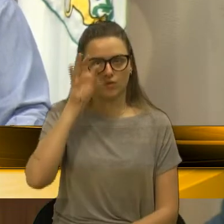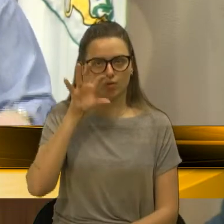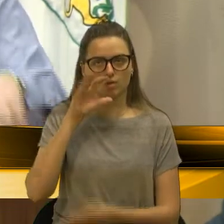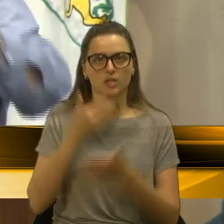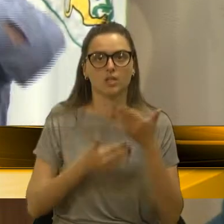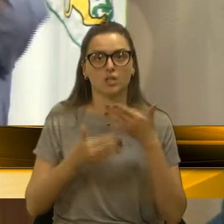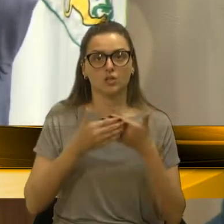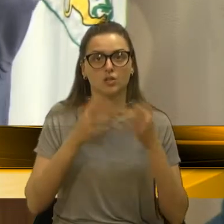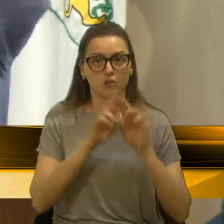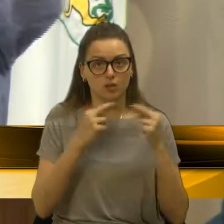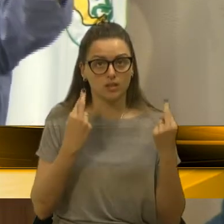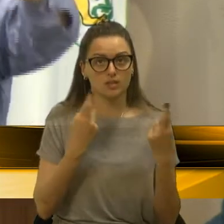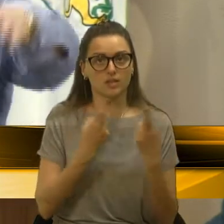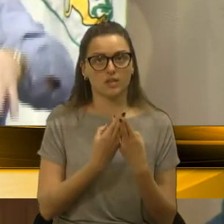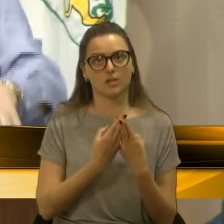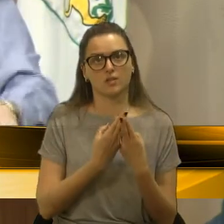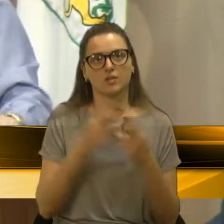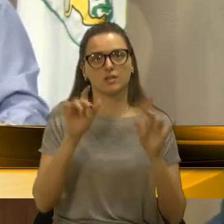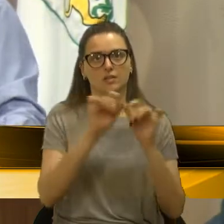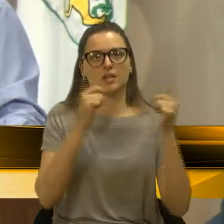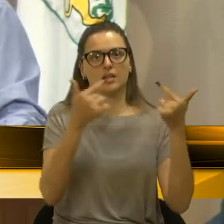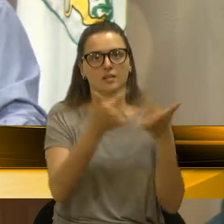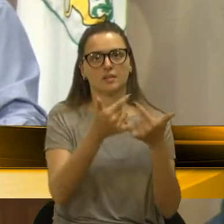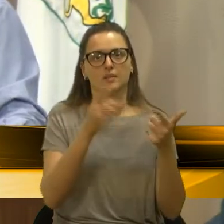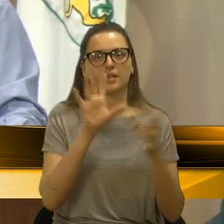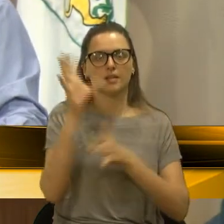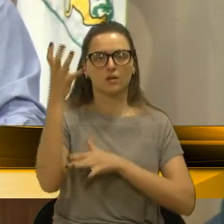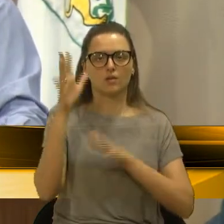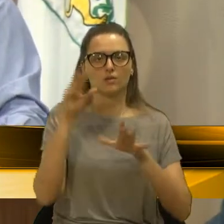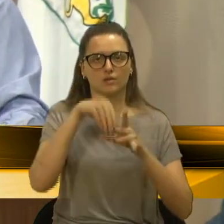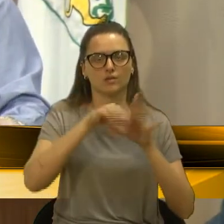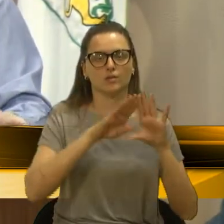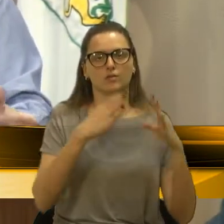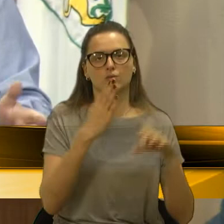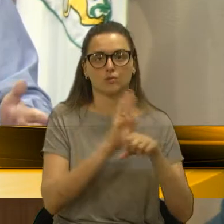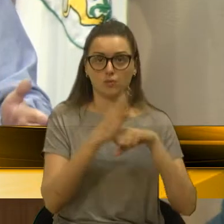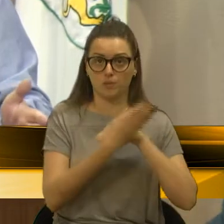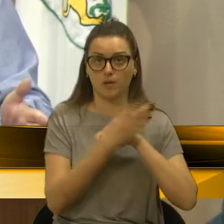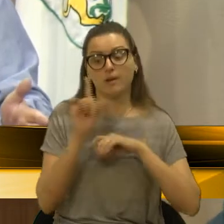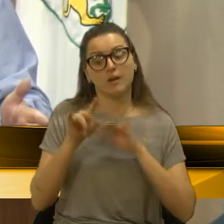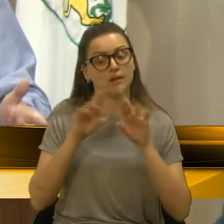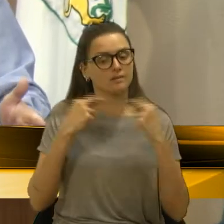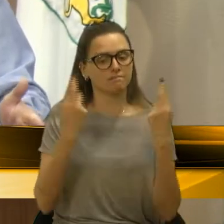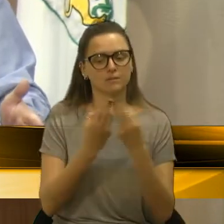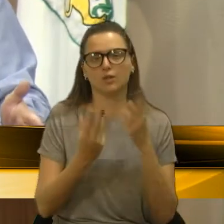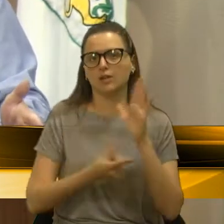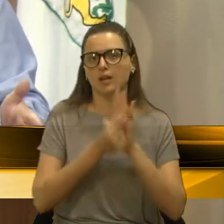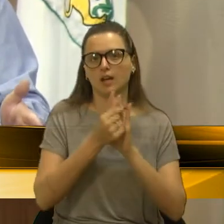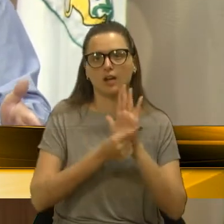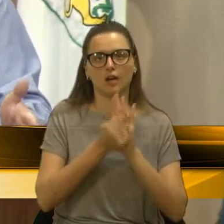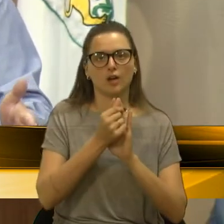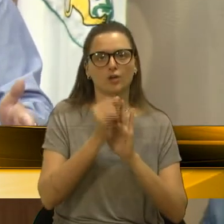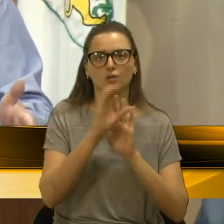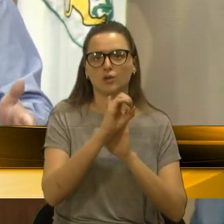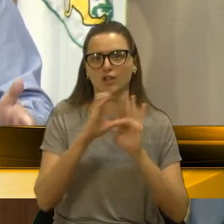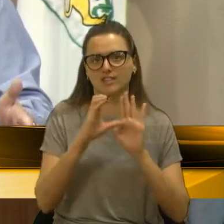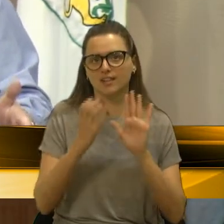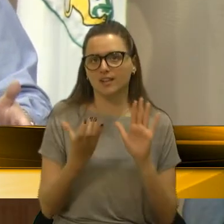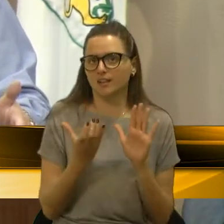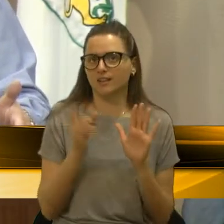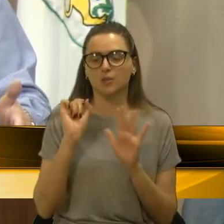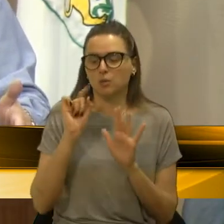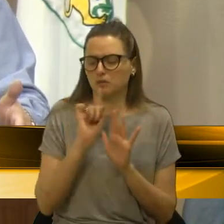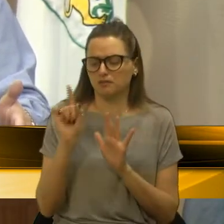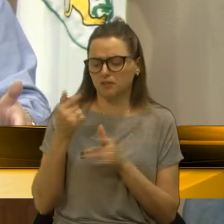ditas reuniões nas assembleias que aconteceram nos bairros. Na realidade, eram reuniões do orçamento comunitário. O que menos se